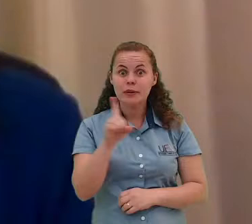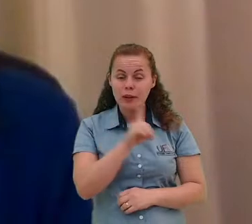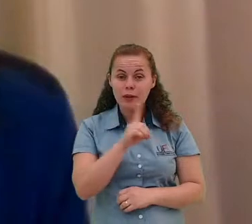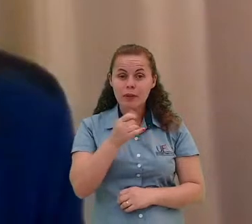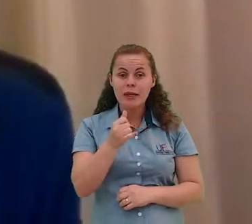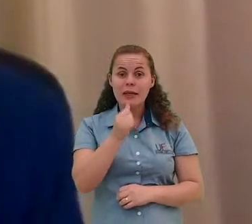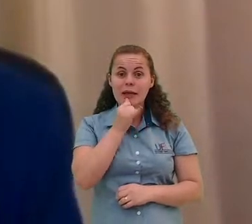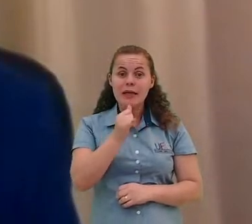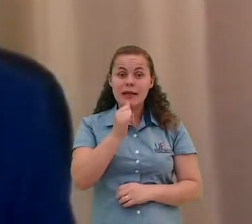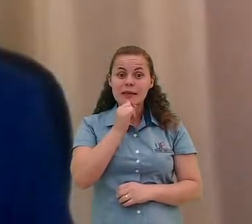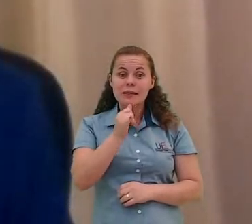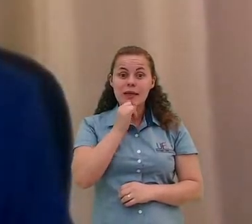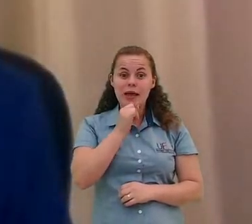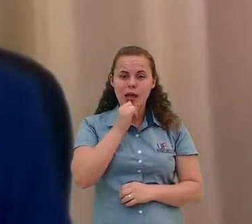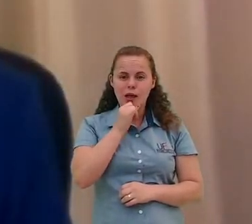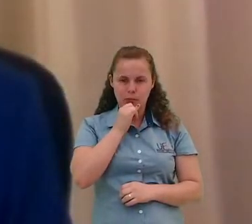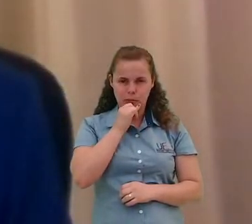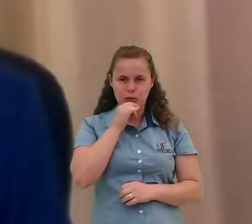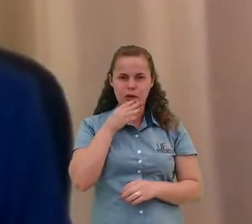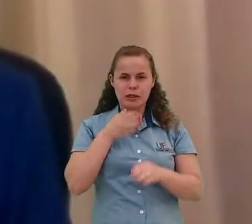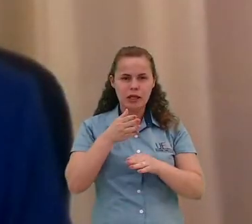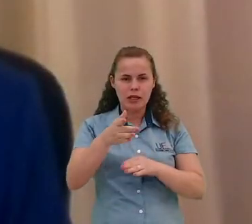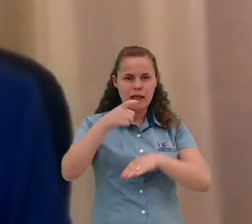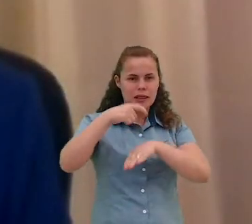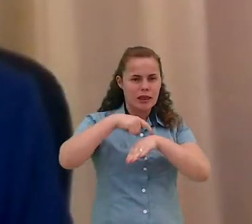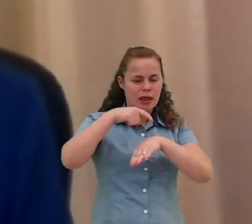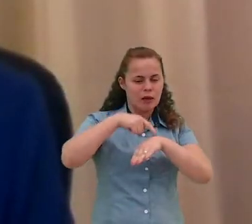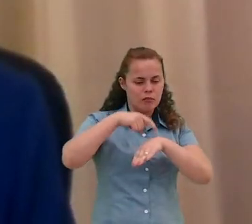tênue, que se a gente ultrapassar para o lado errado,